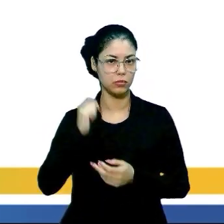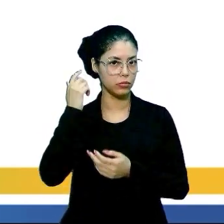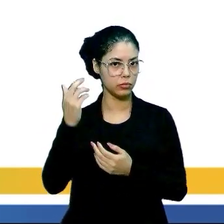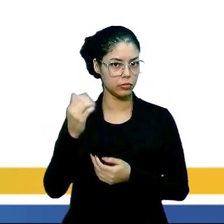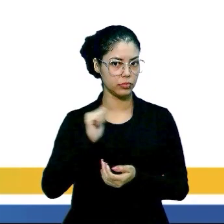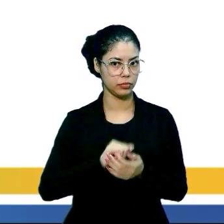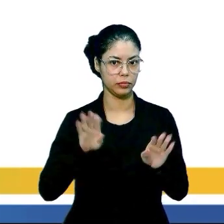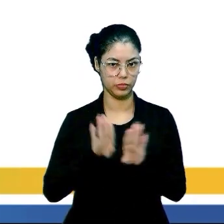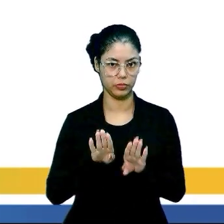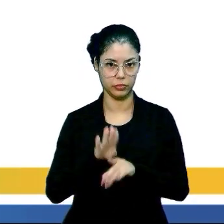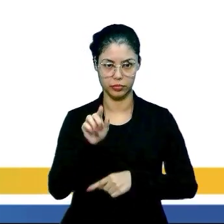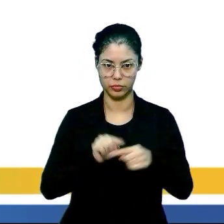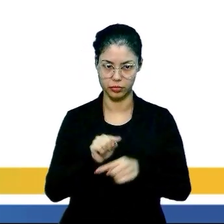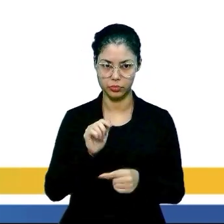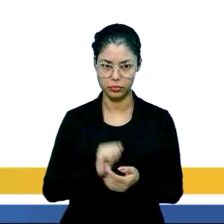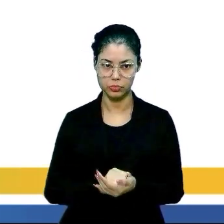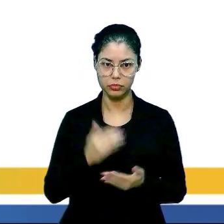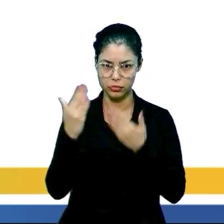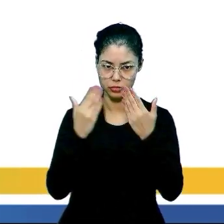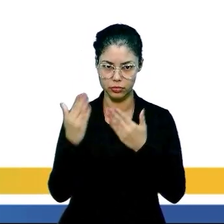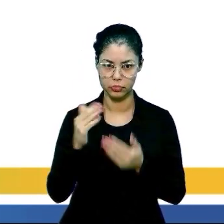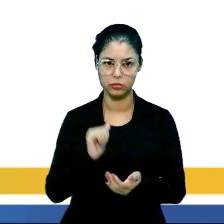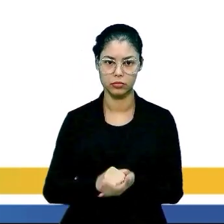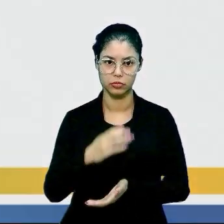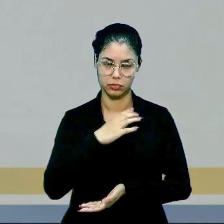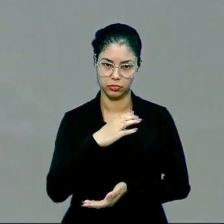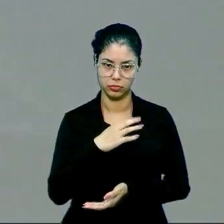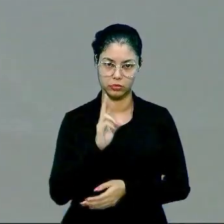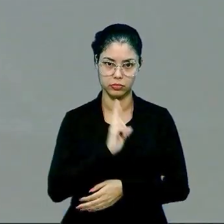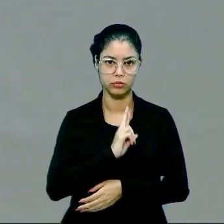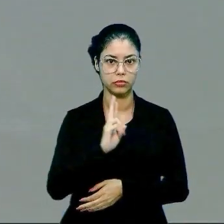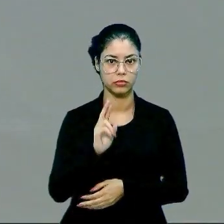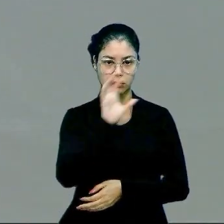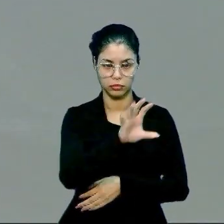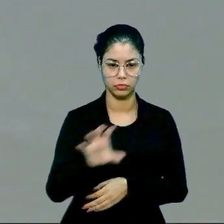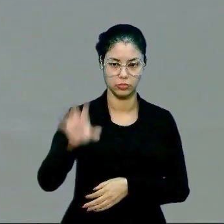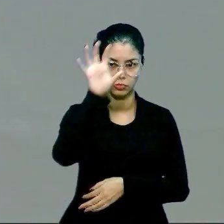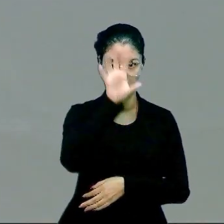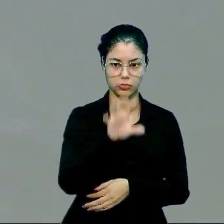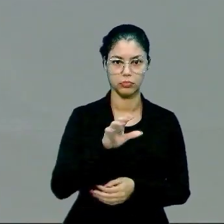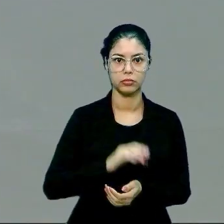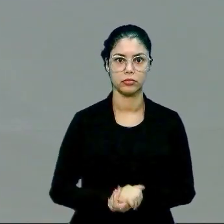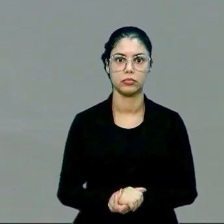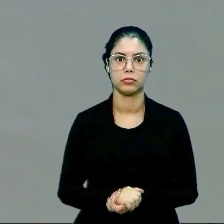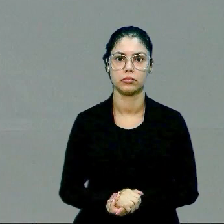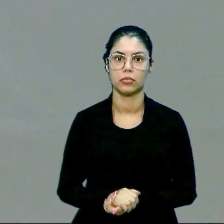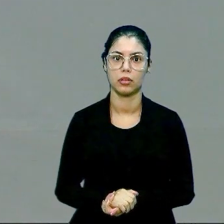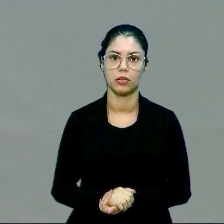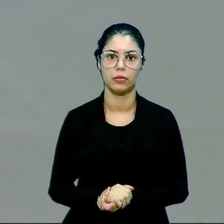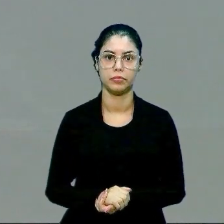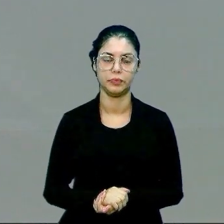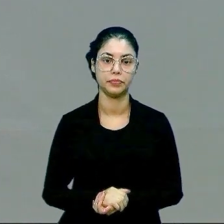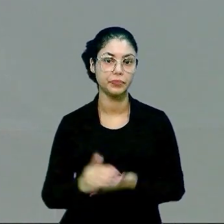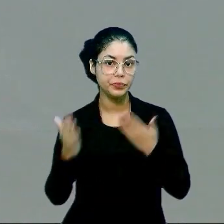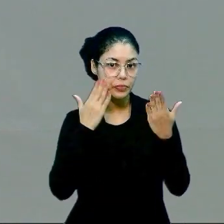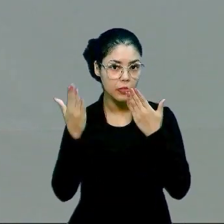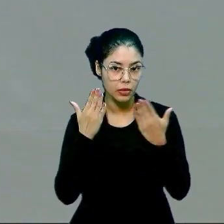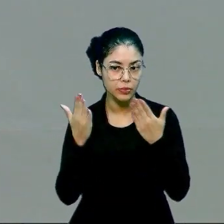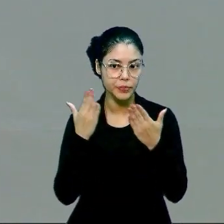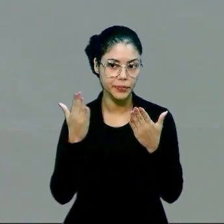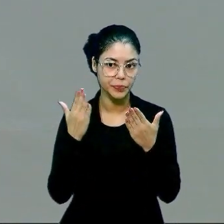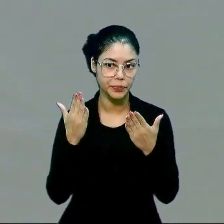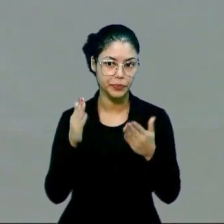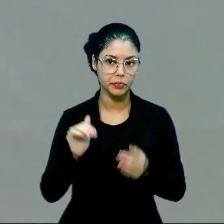em psicológica, urbana e regionalista. As subdivisões, não é? A prosa psicológica